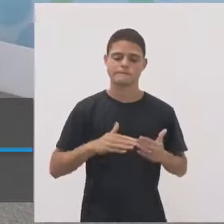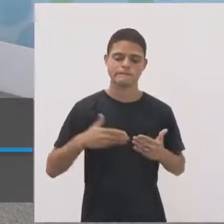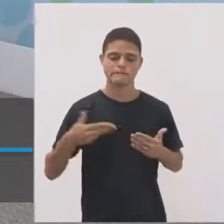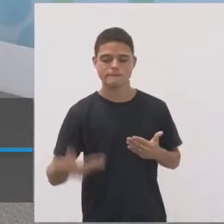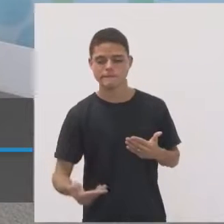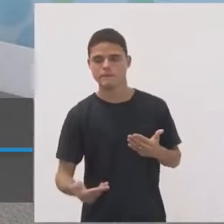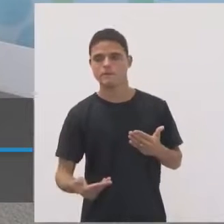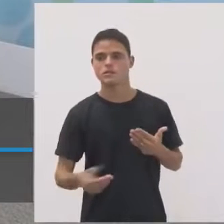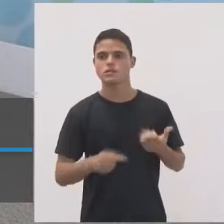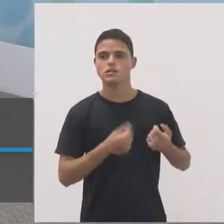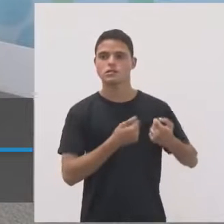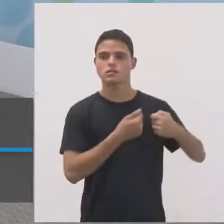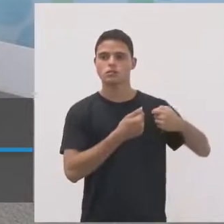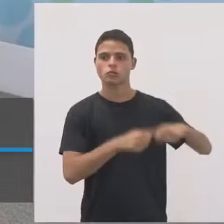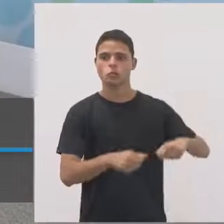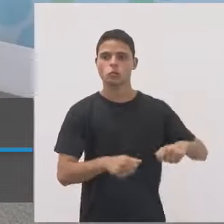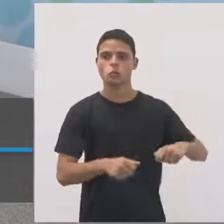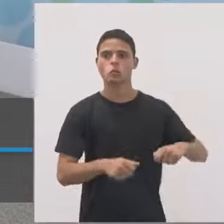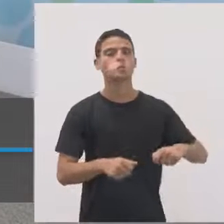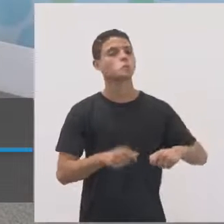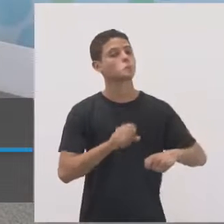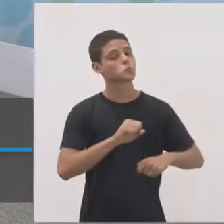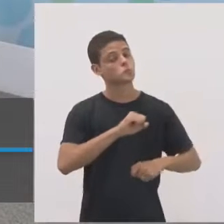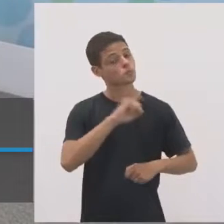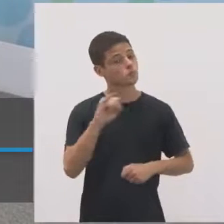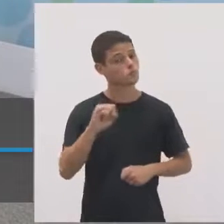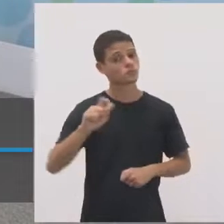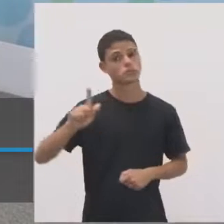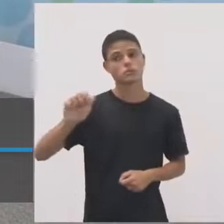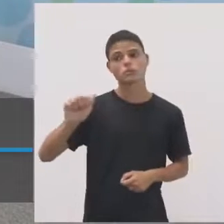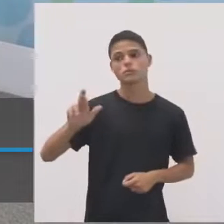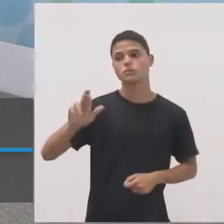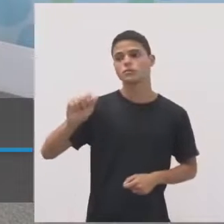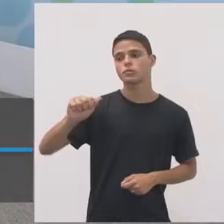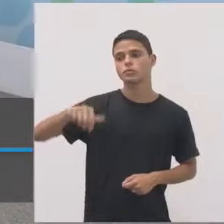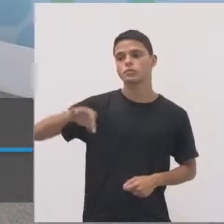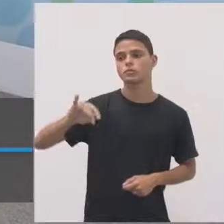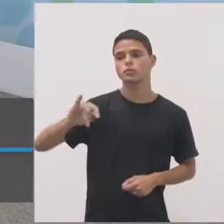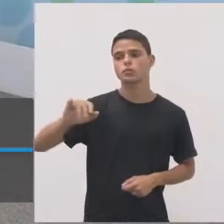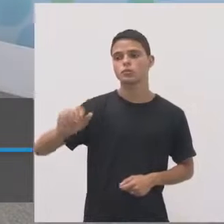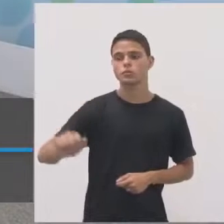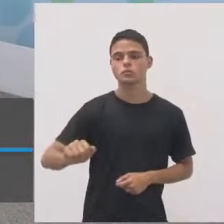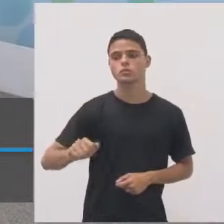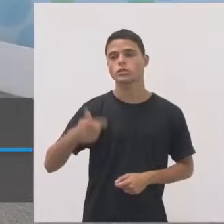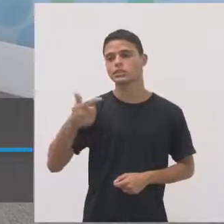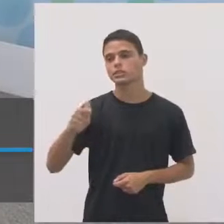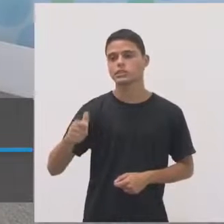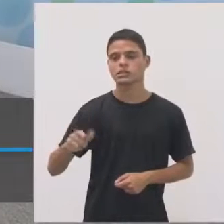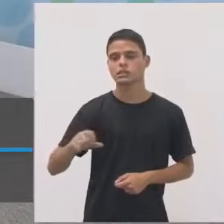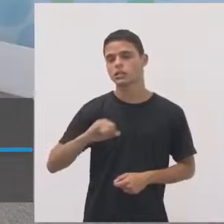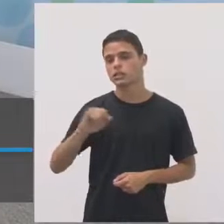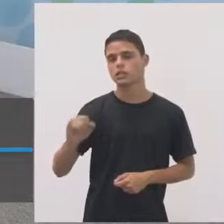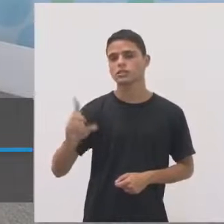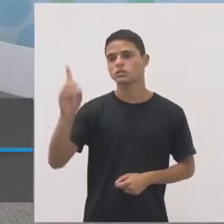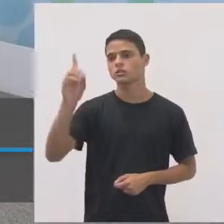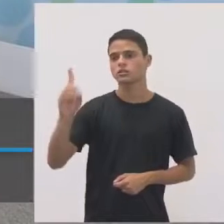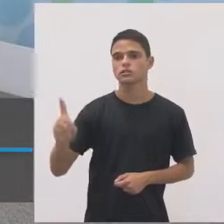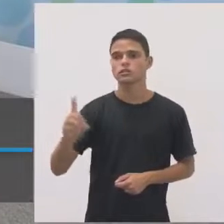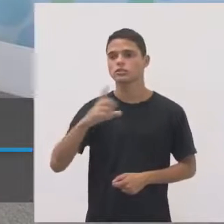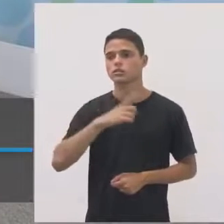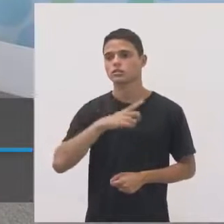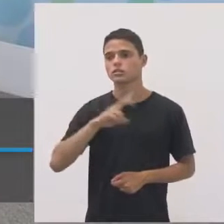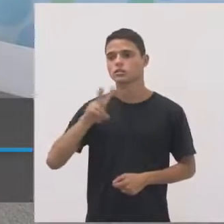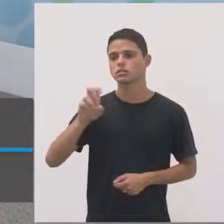quebra a tela, e isso a garantia não cobre, pessoal. Isso daí fica com prejuízo, né? Se for na escola, o diretor da escola tem uma verba